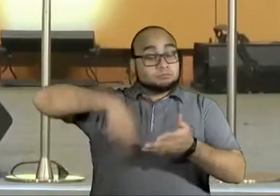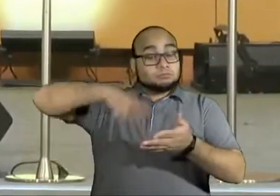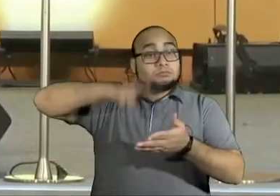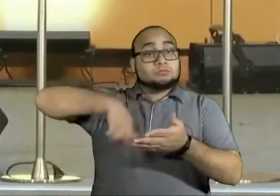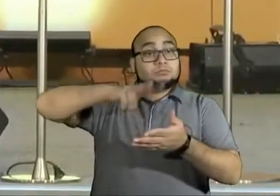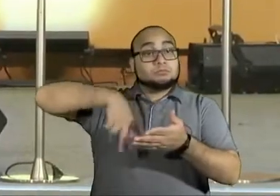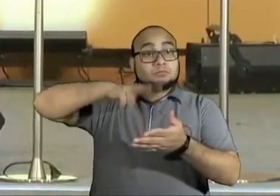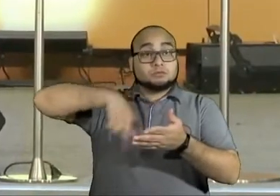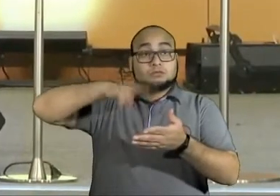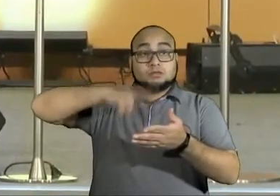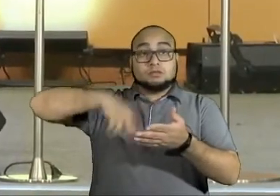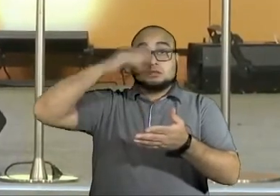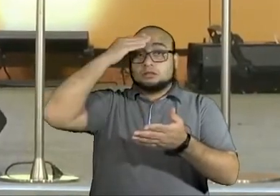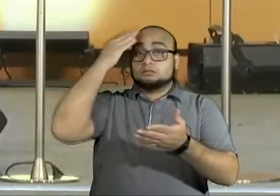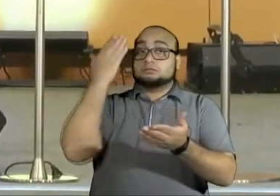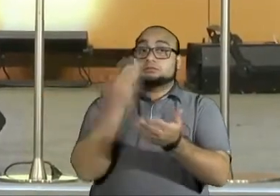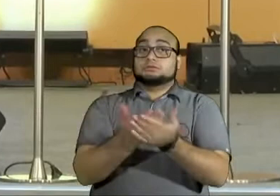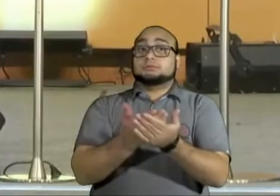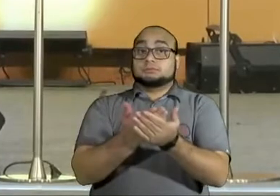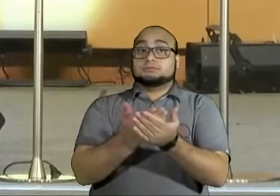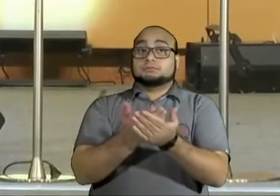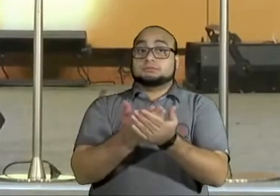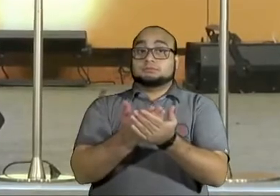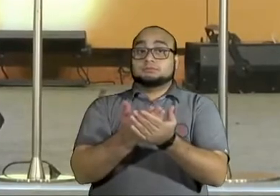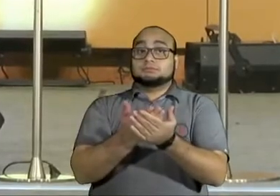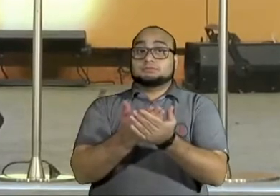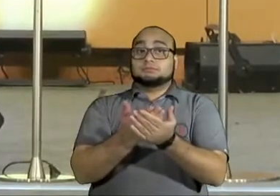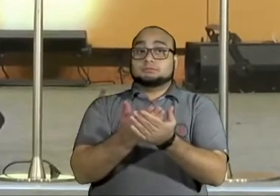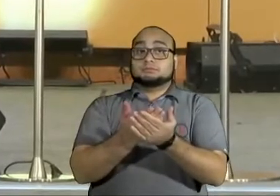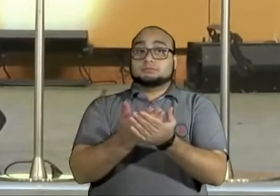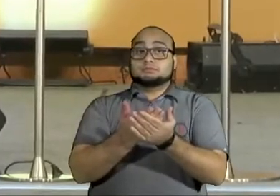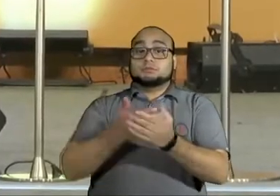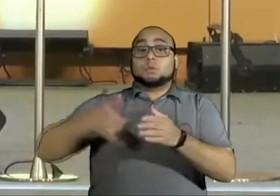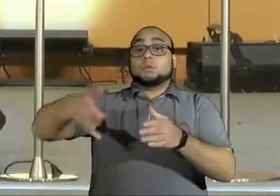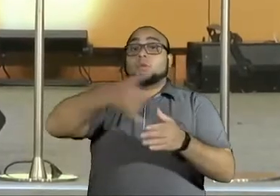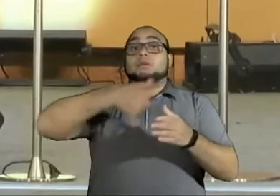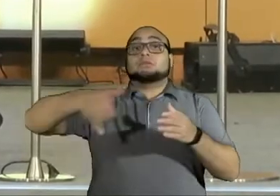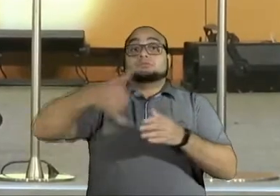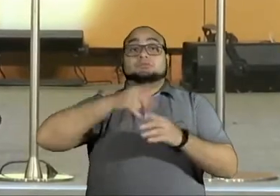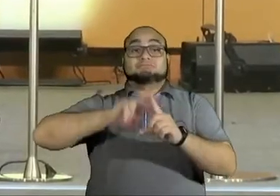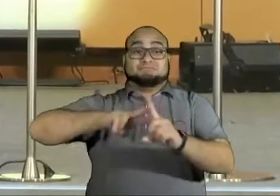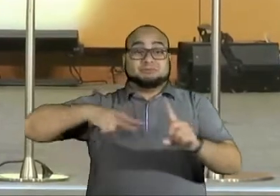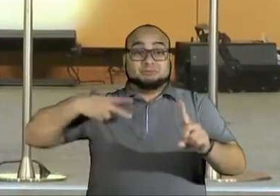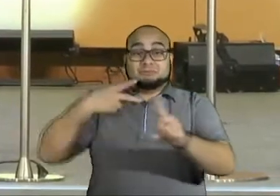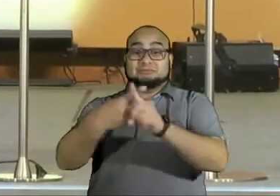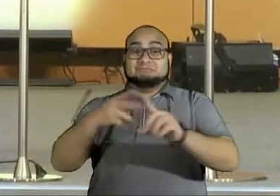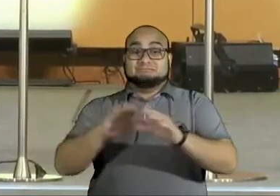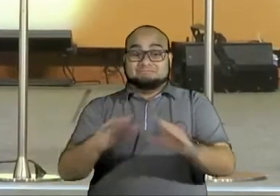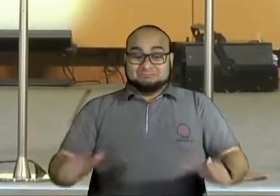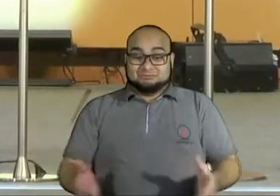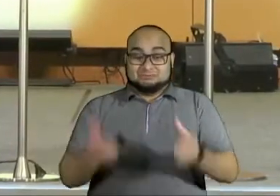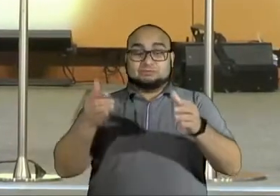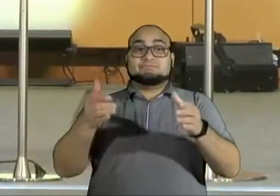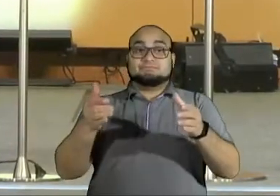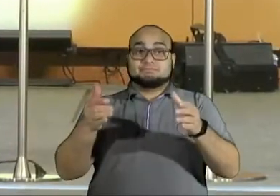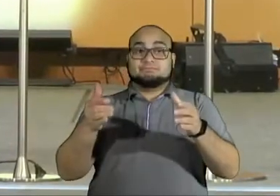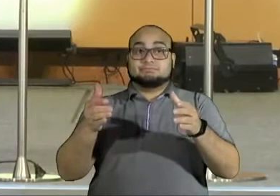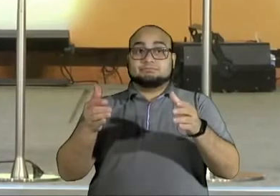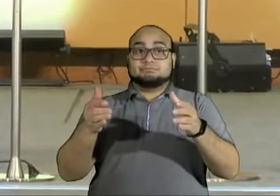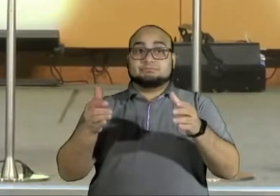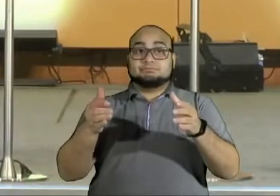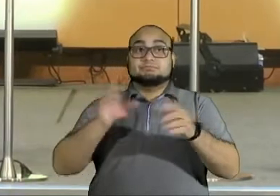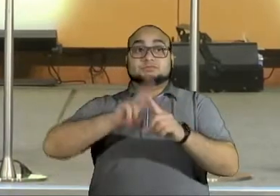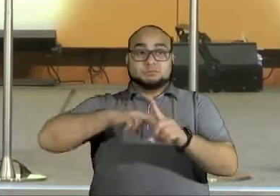acredita, lê. E se crê, lê de novo. O azeite não foi multiplicado dentro da botija. E também não foi multiplicado dentro do